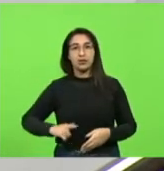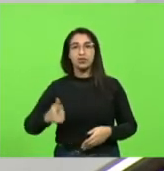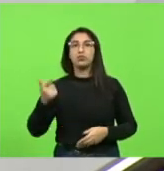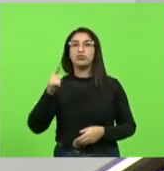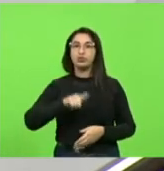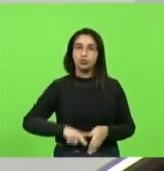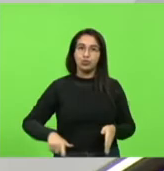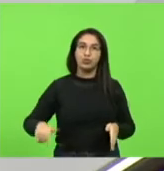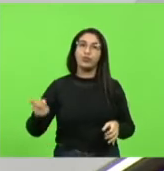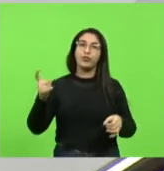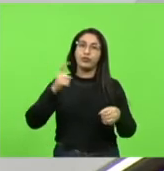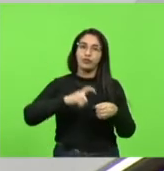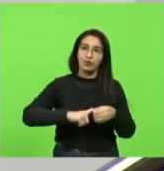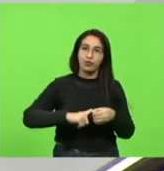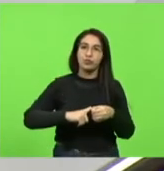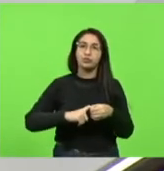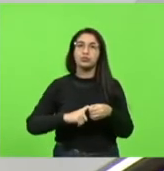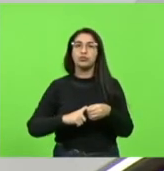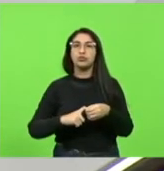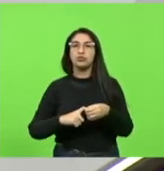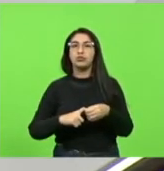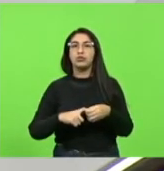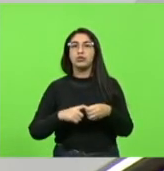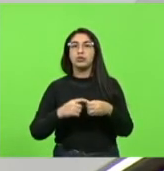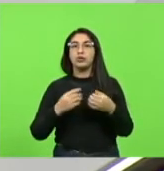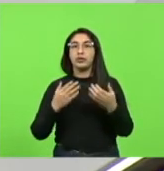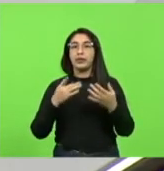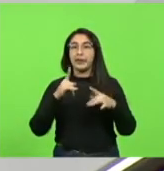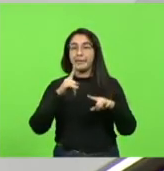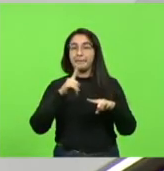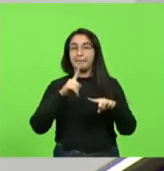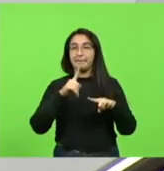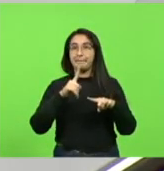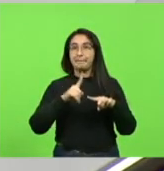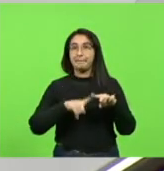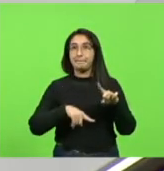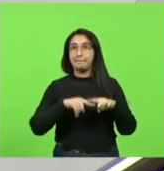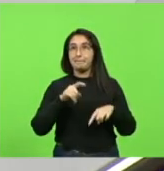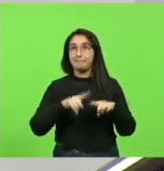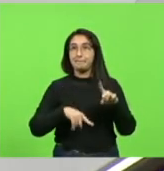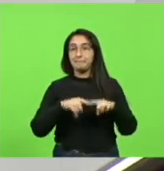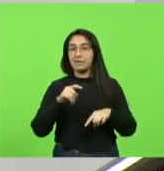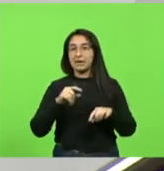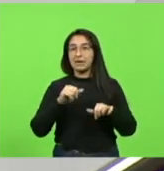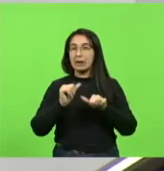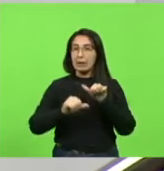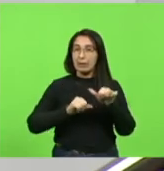novamente, ele pega uma máquina que foi